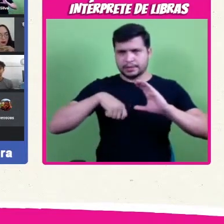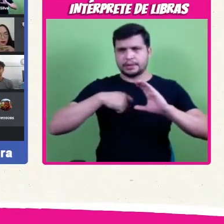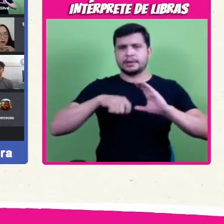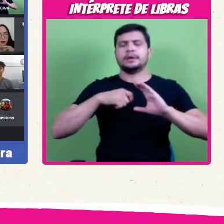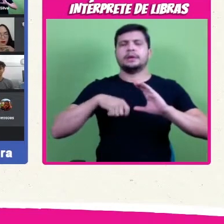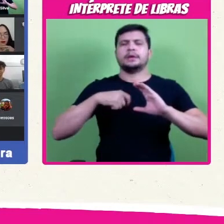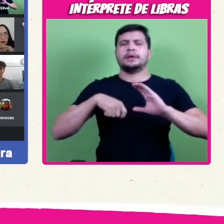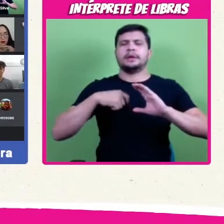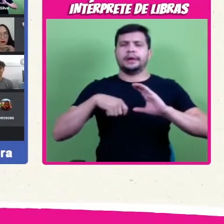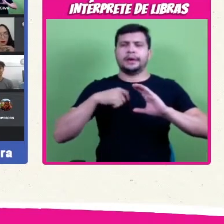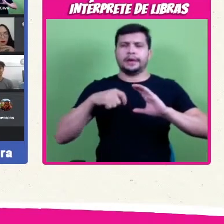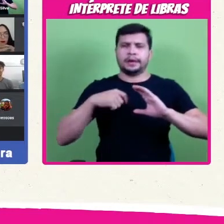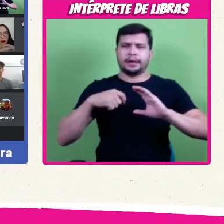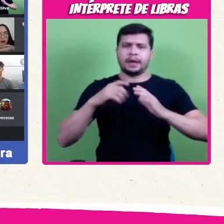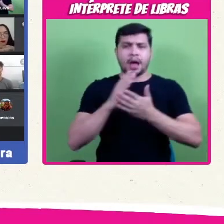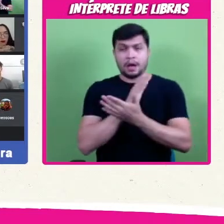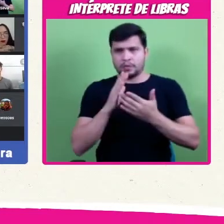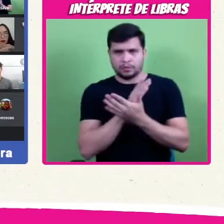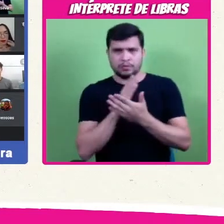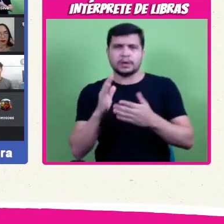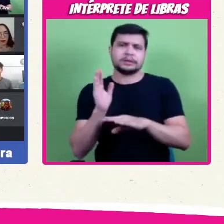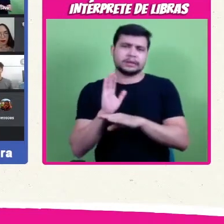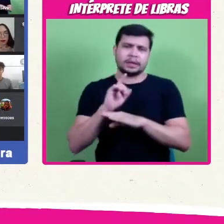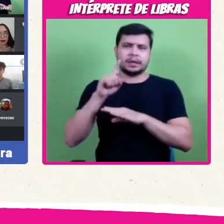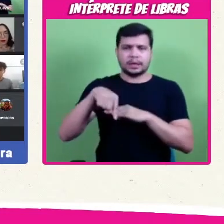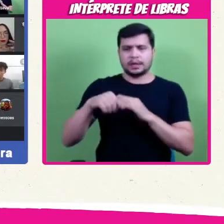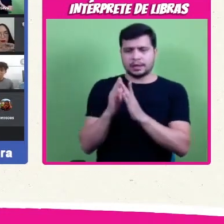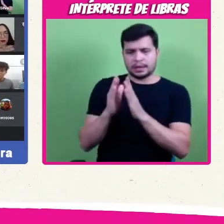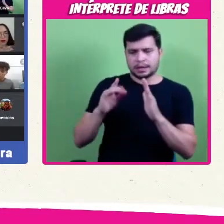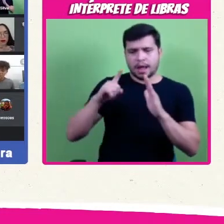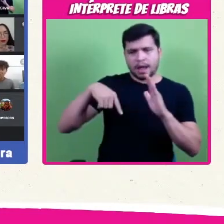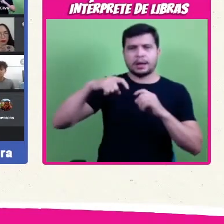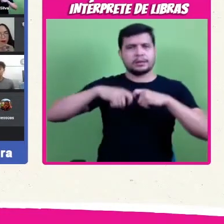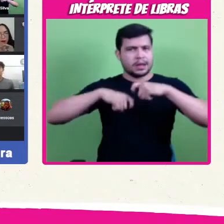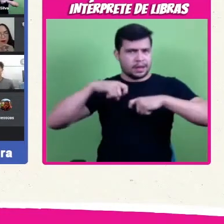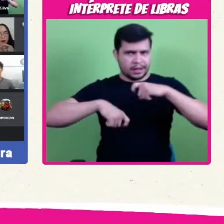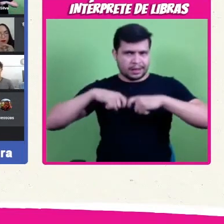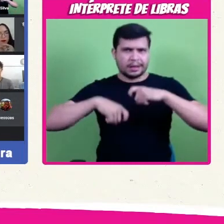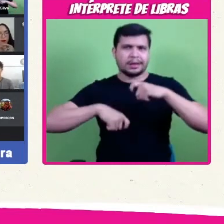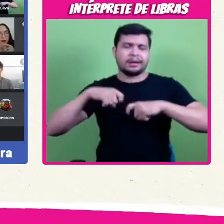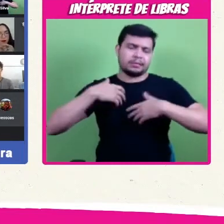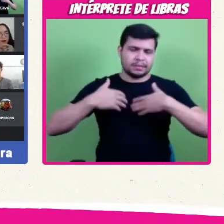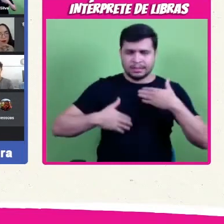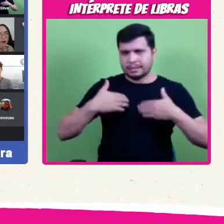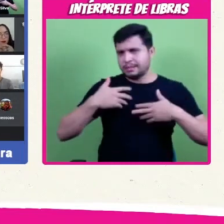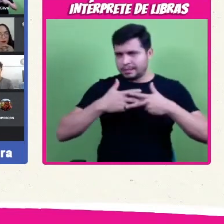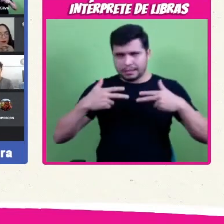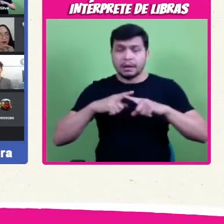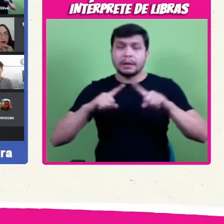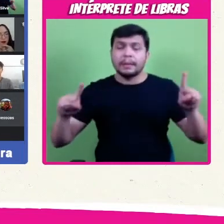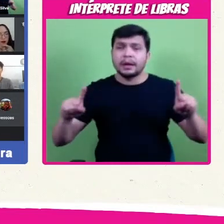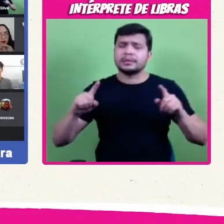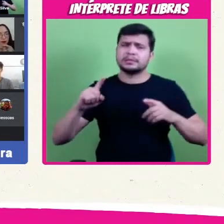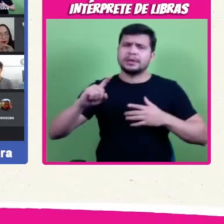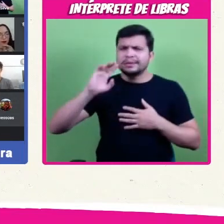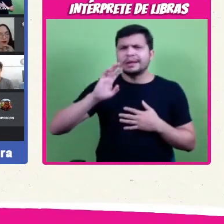que muitos que possam estar assistindo até já devem ter assistido, mas é muito interessante como o cinema, as